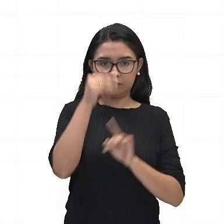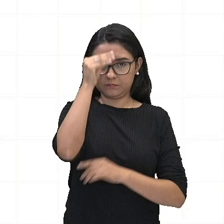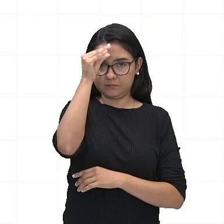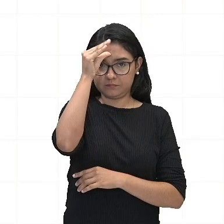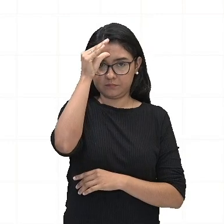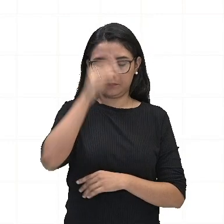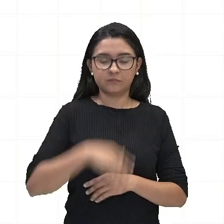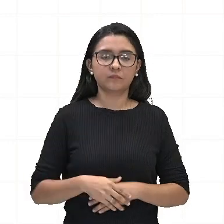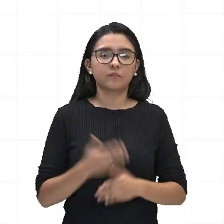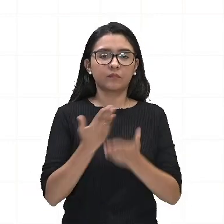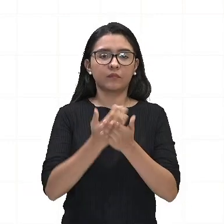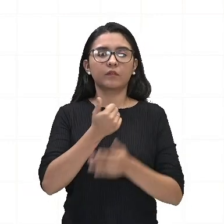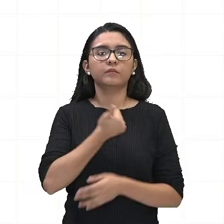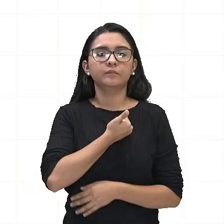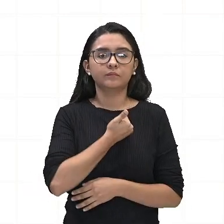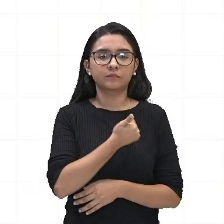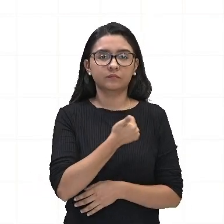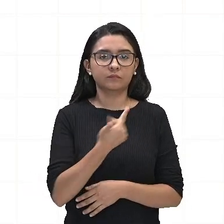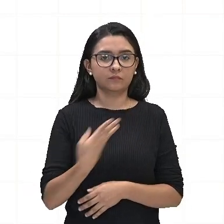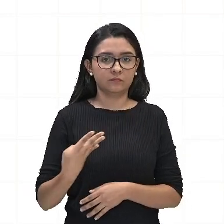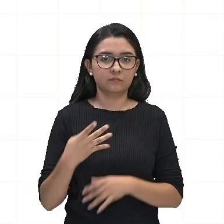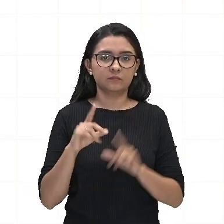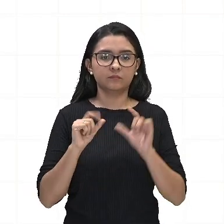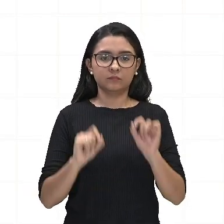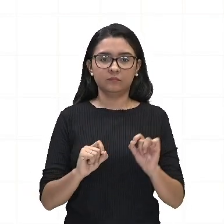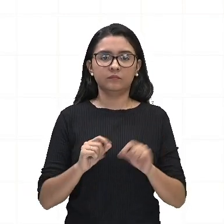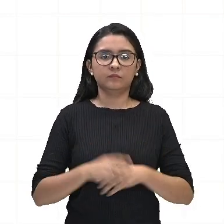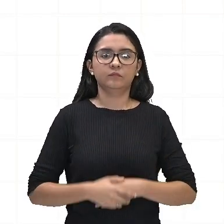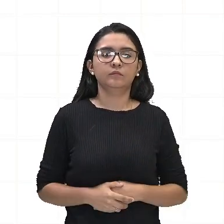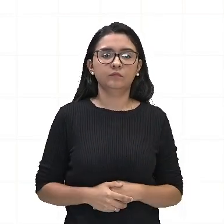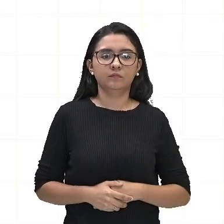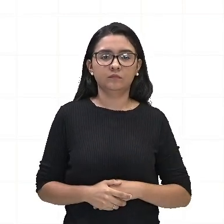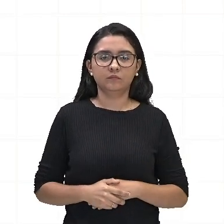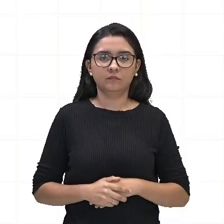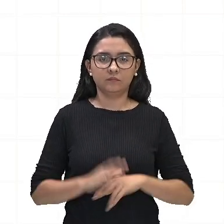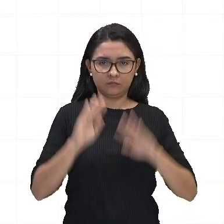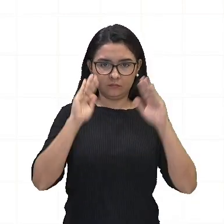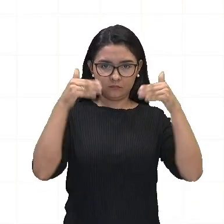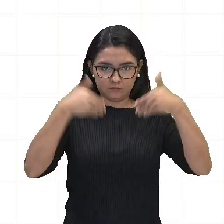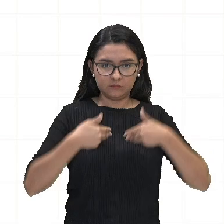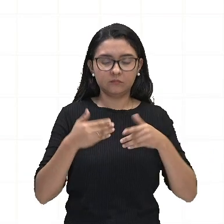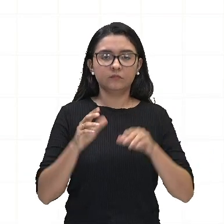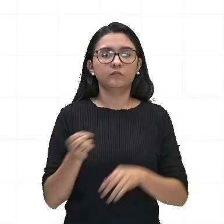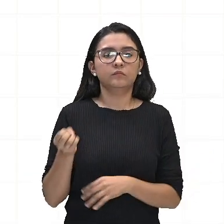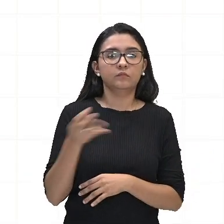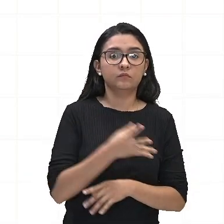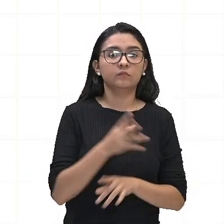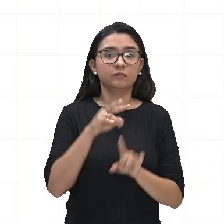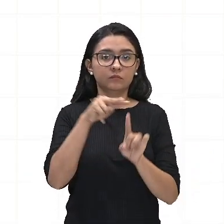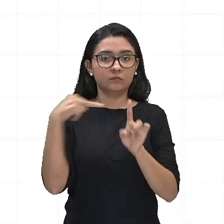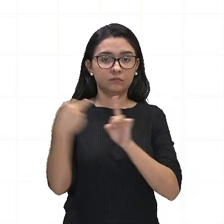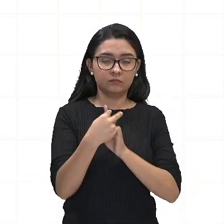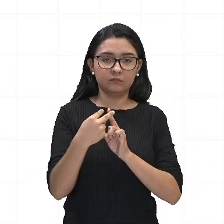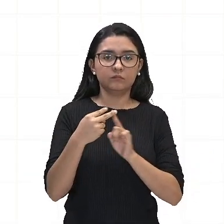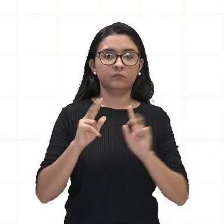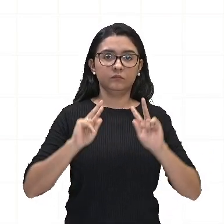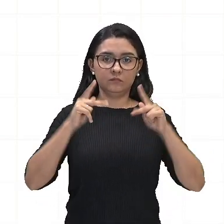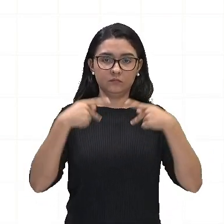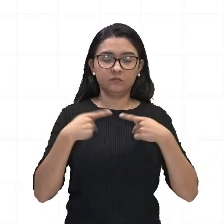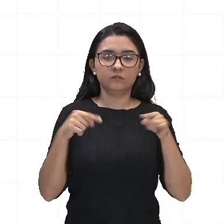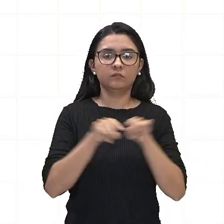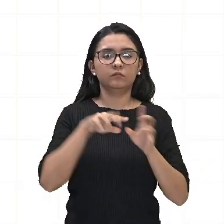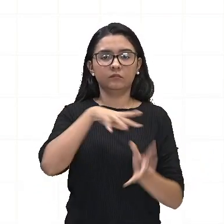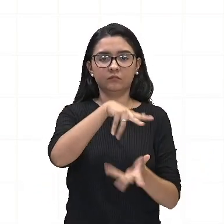Aula 14, objeto de conhecimento, humanismo, uma nova visão de ser humano e de mundo, com